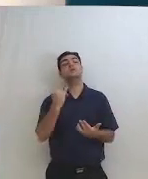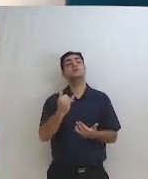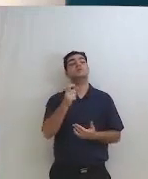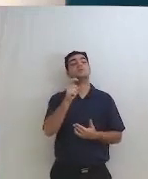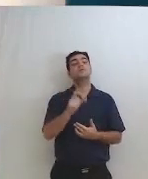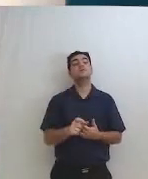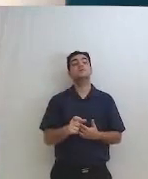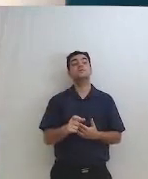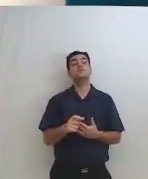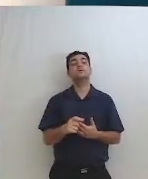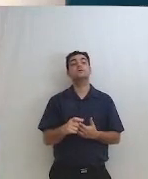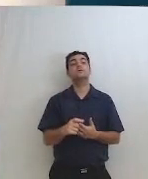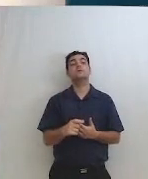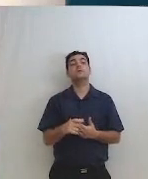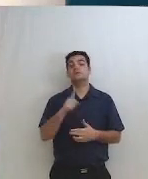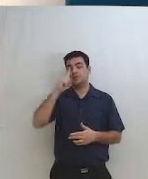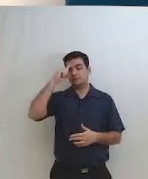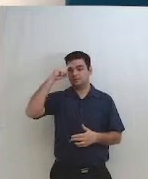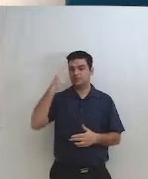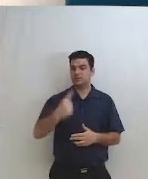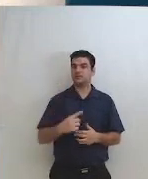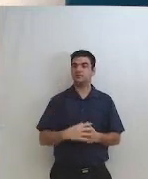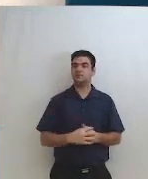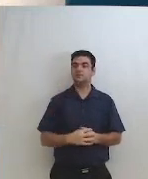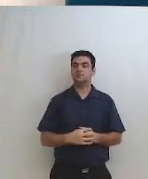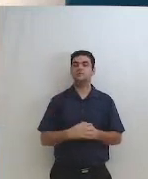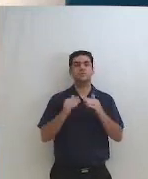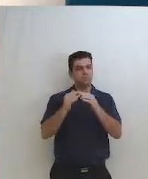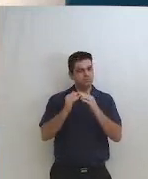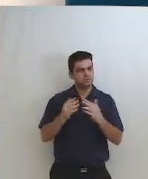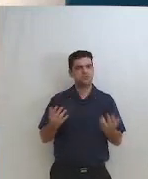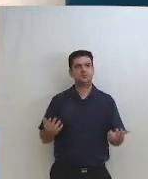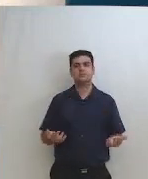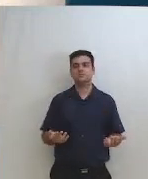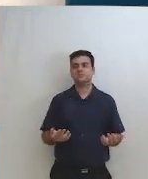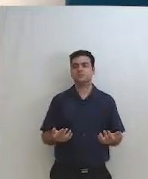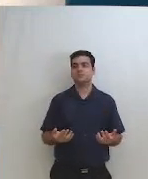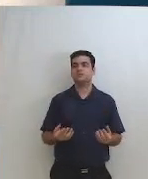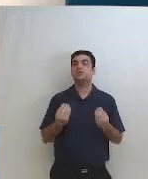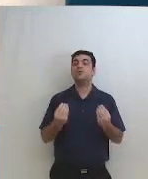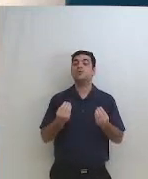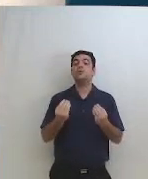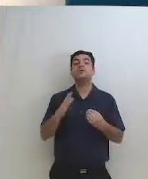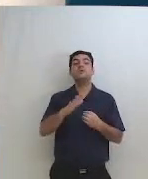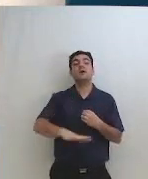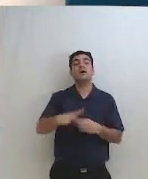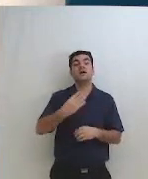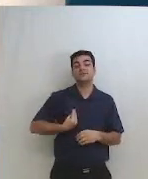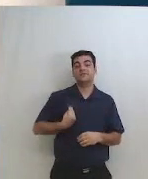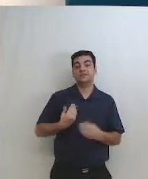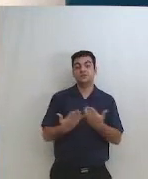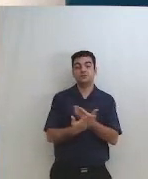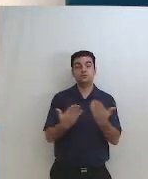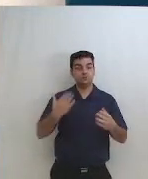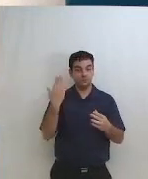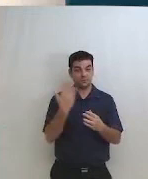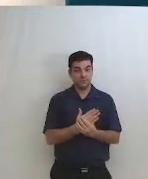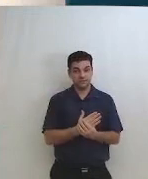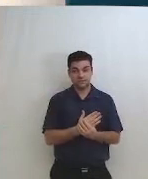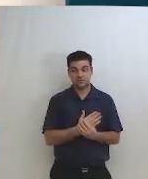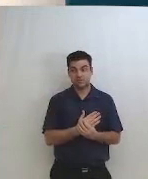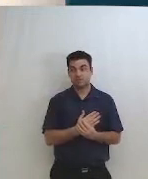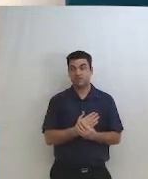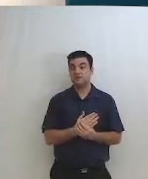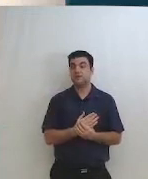senhor determina, o senhor requisita como estava a situação do processo, quais as providências tinham sido